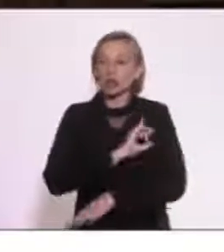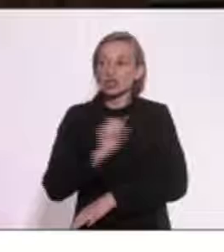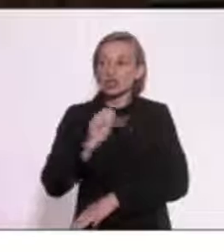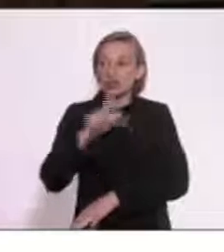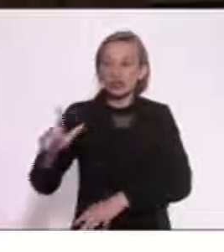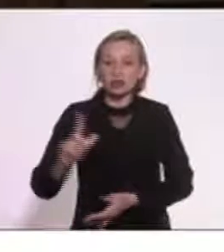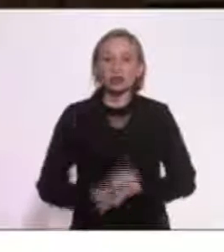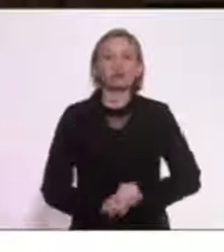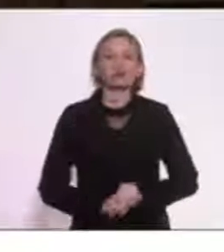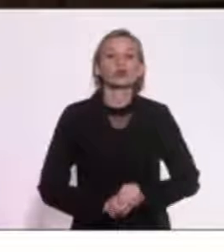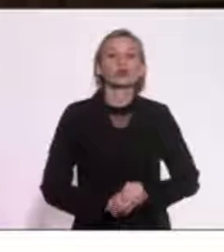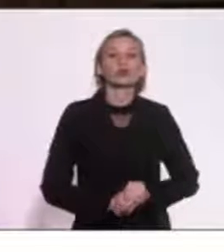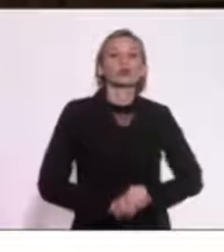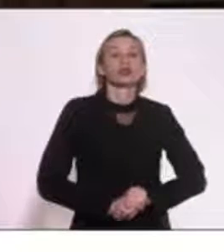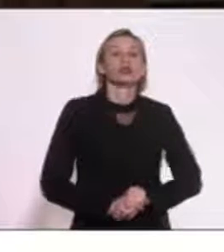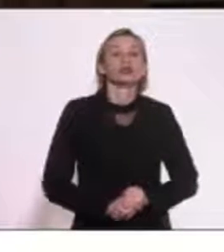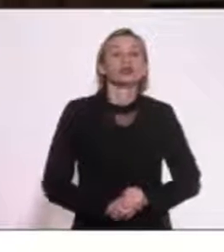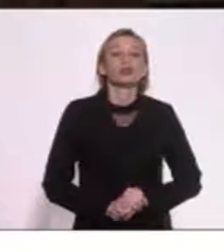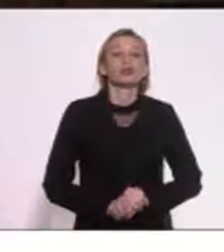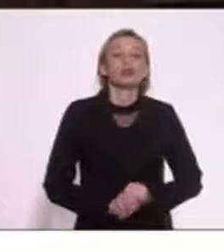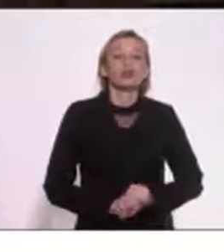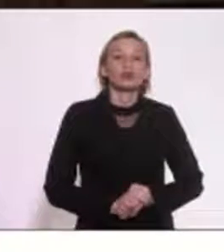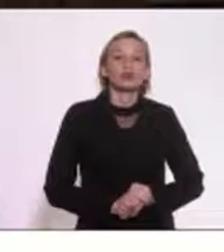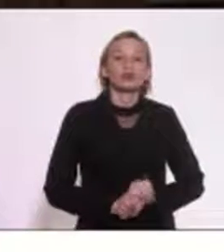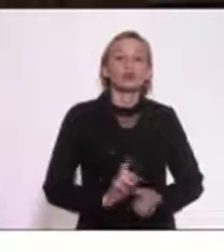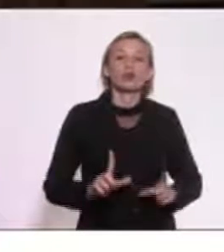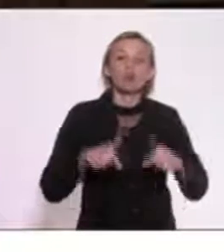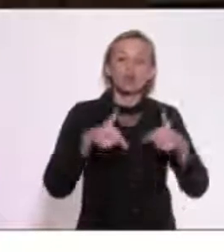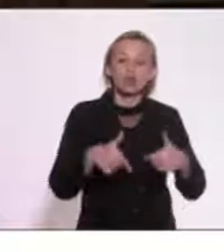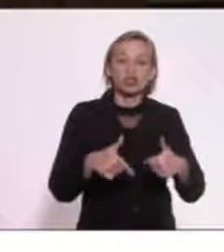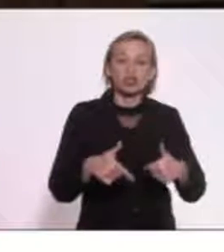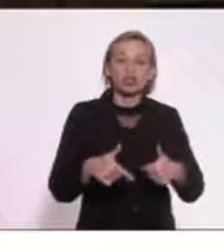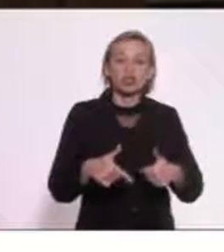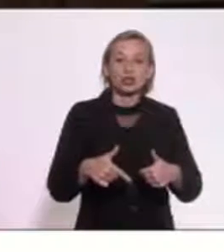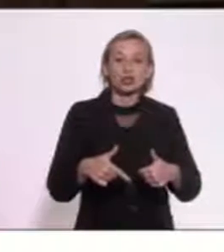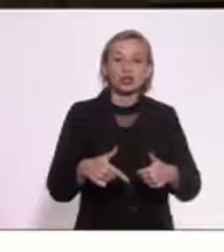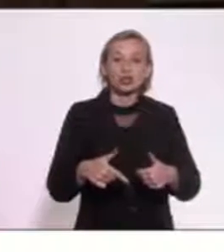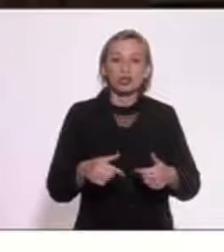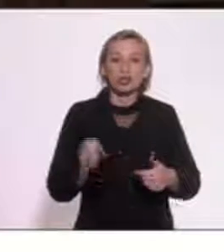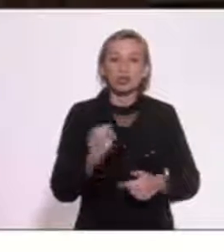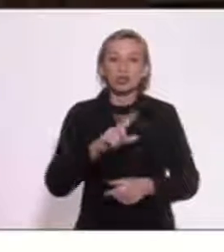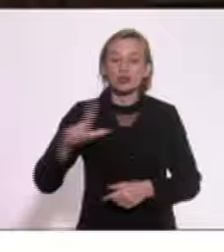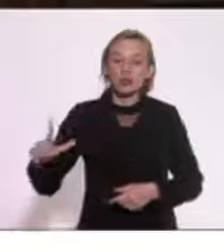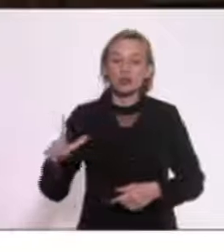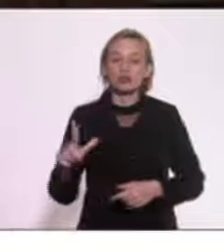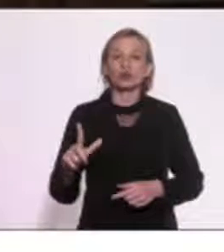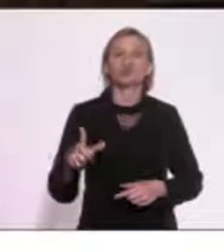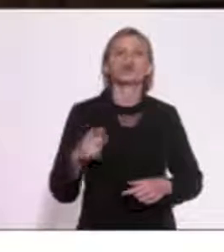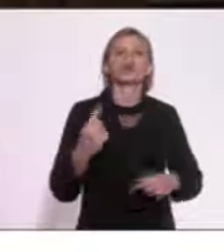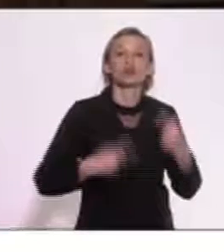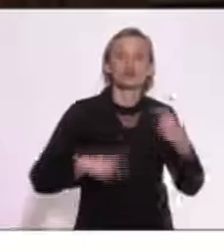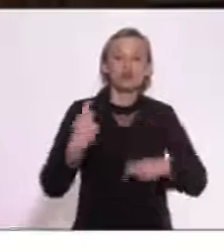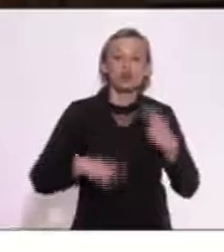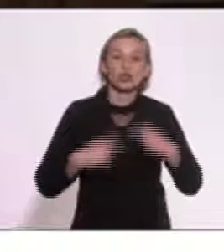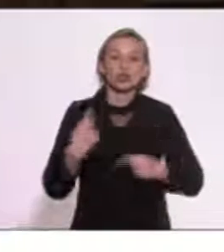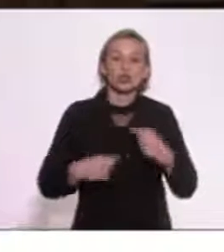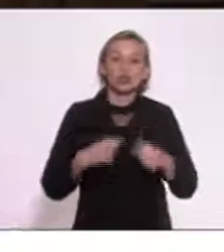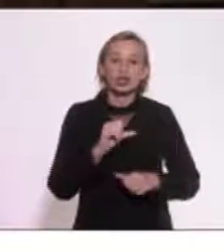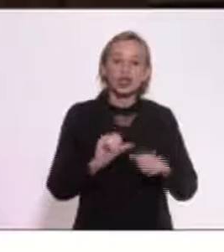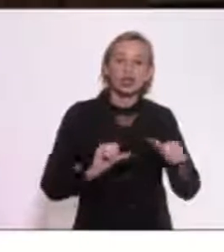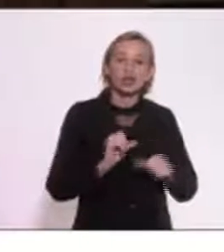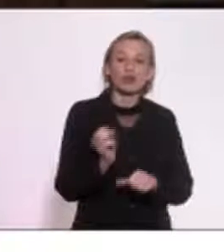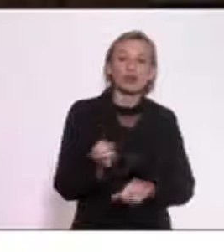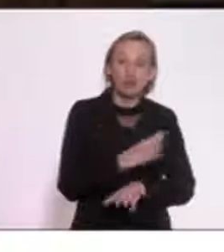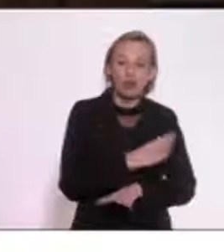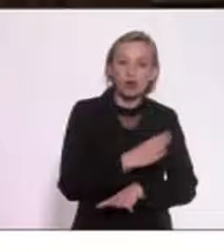Civil, objeto de uma ação civil pública, que é a questão da reforma do Instituto Médico Legal. Quando a gente